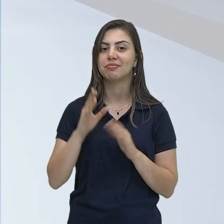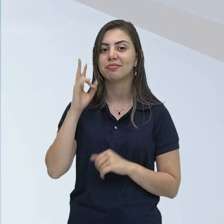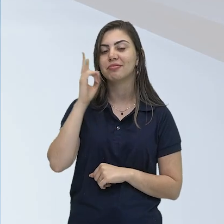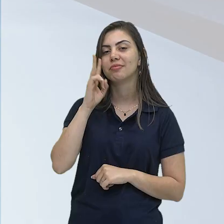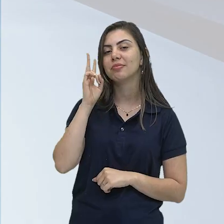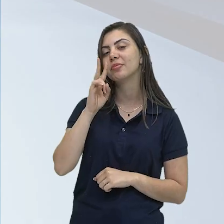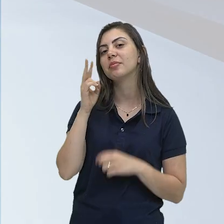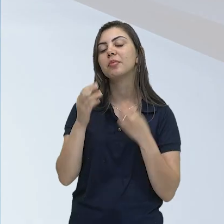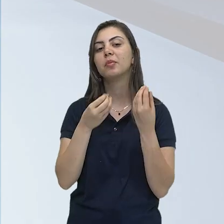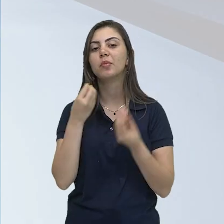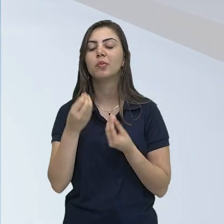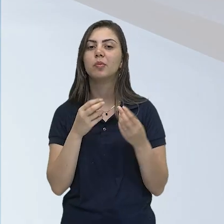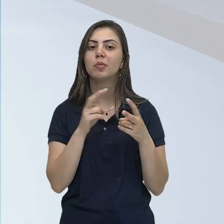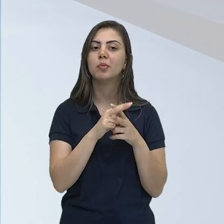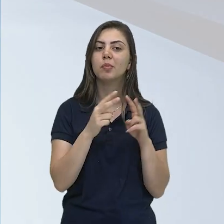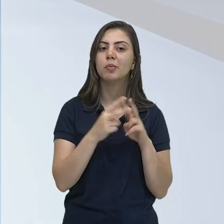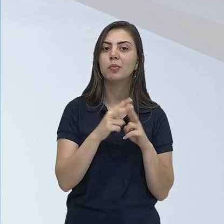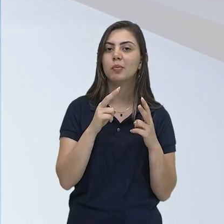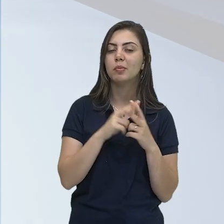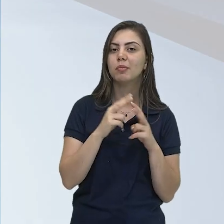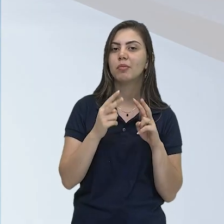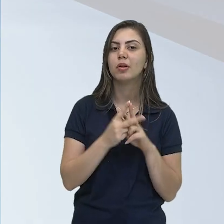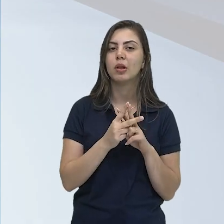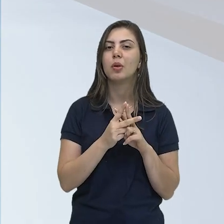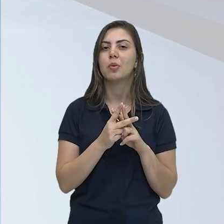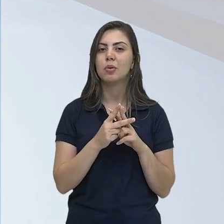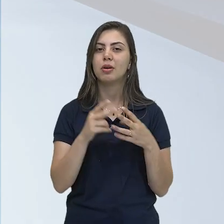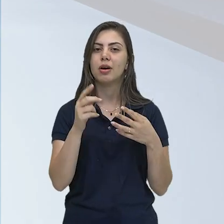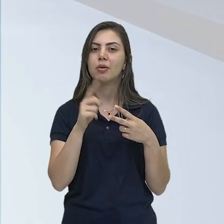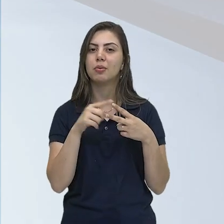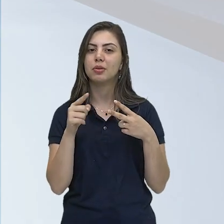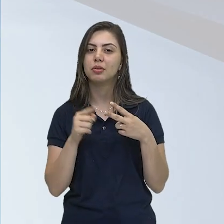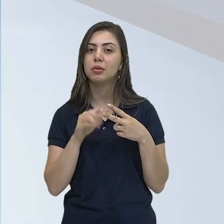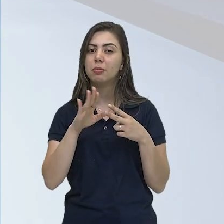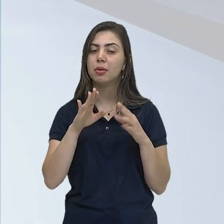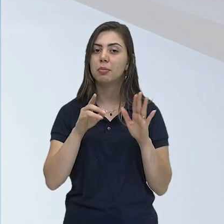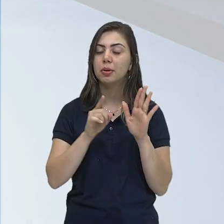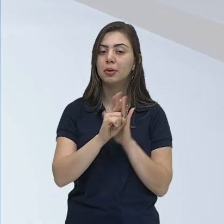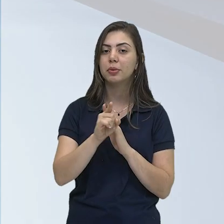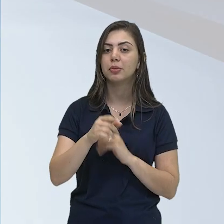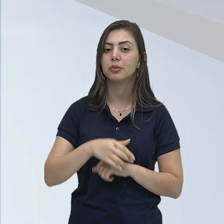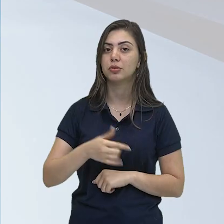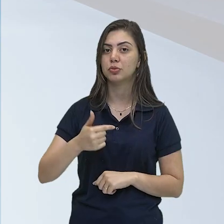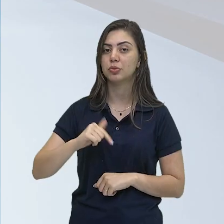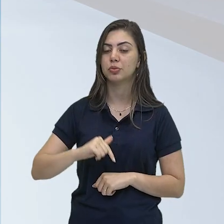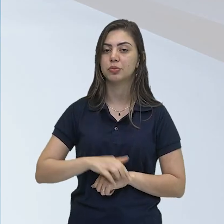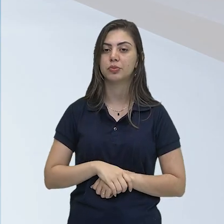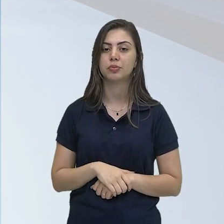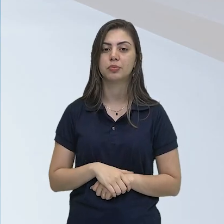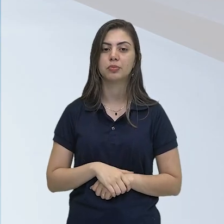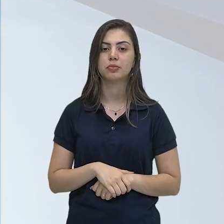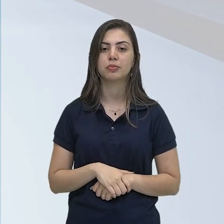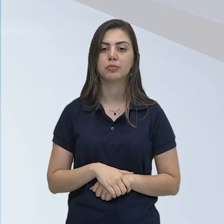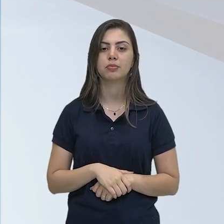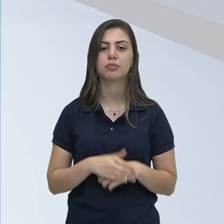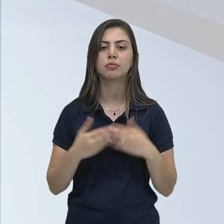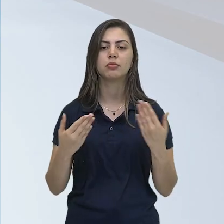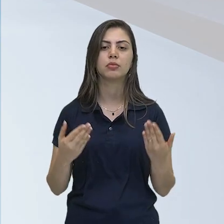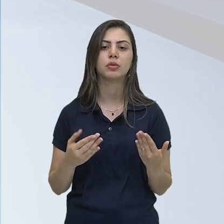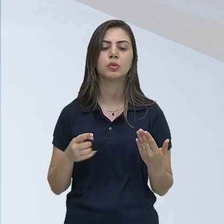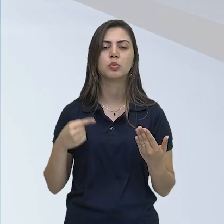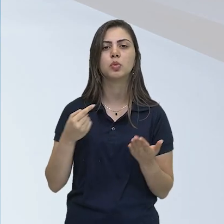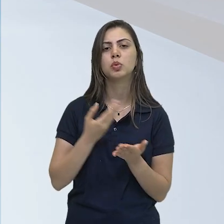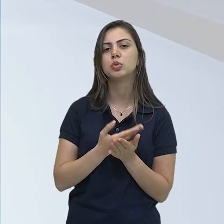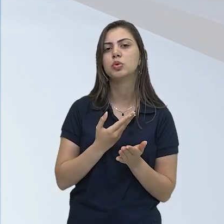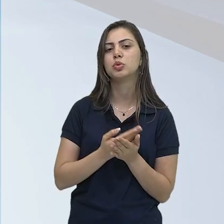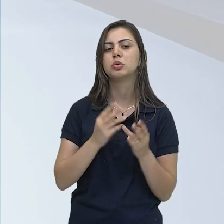pouquinho, né, da luta marajoara, do tarracá, eu pergunto a vocês, novamente, por que é importante a